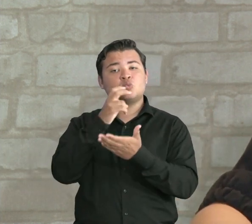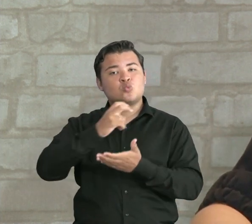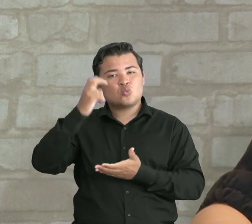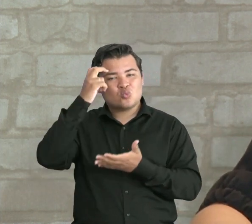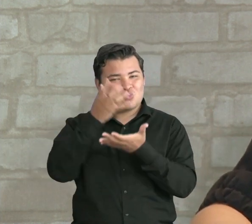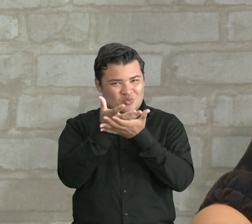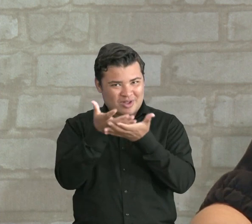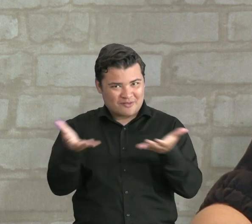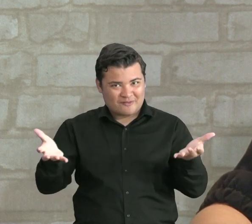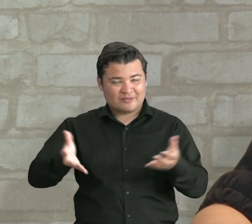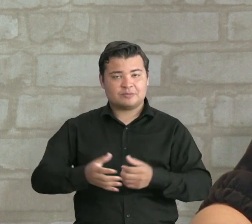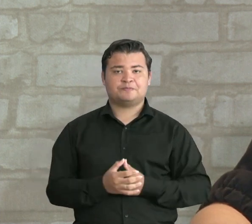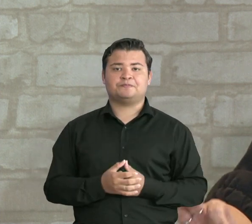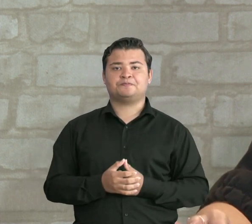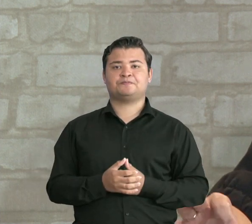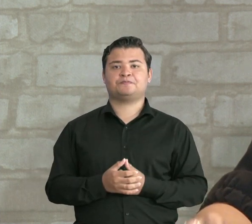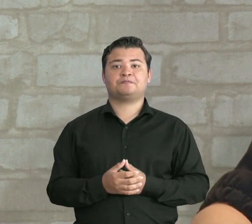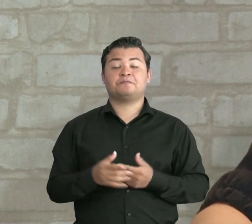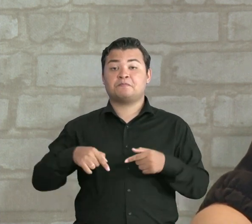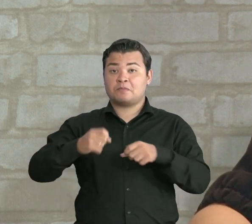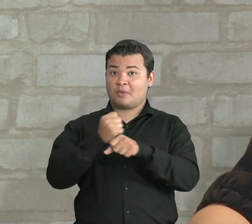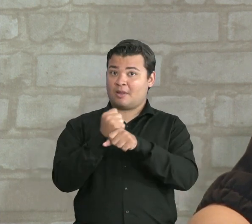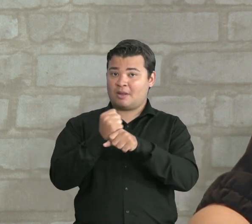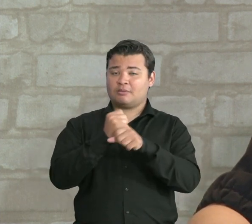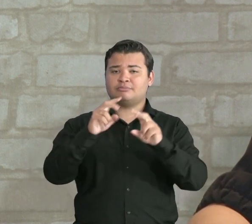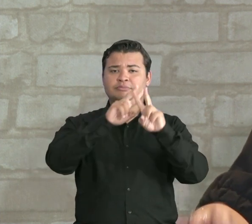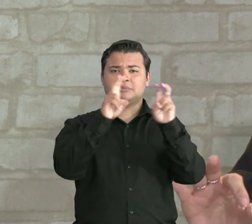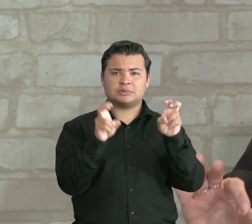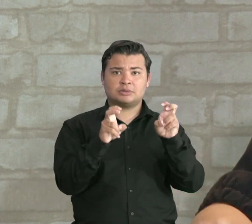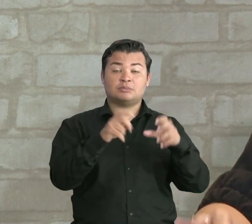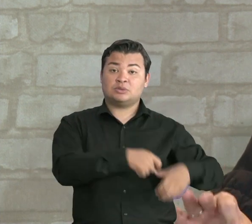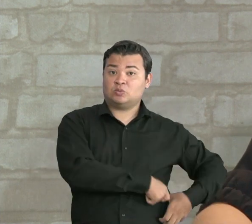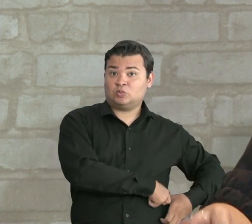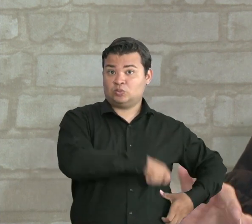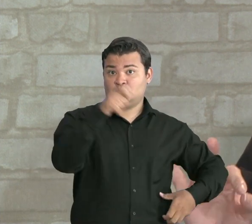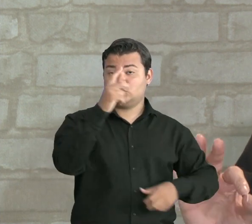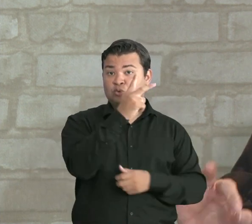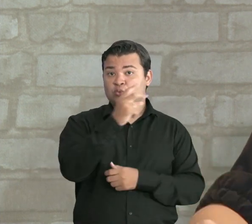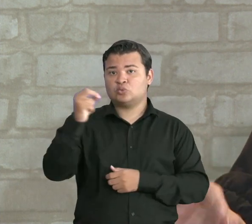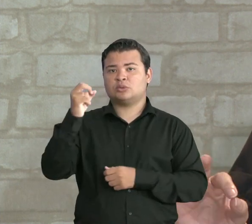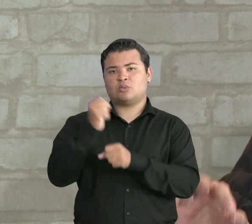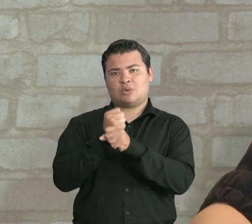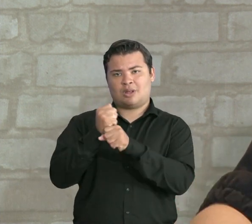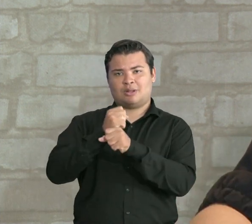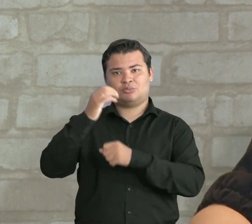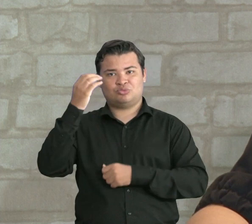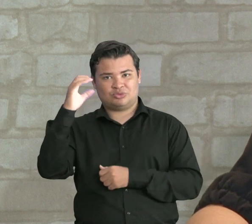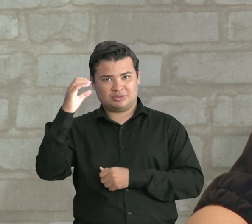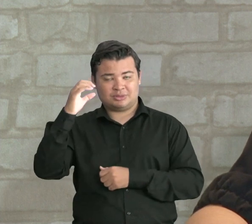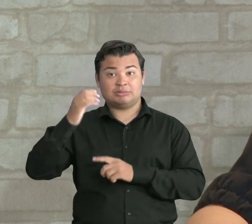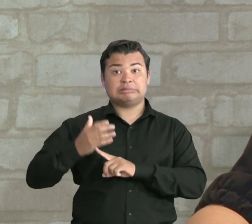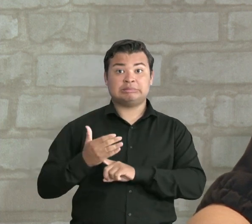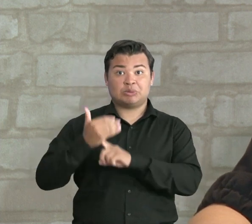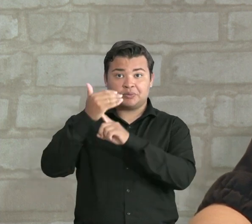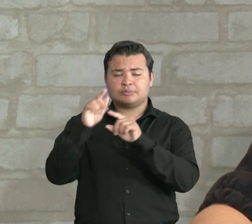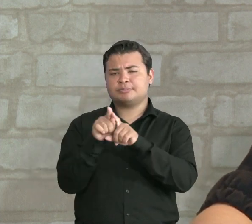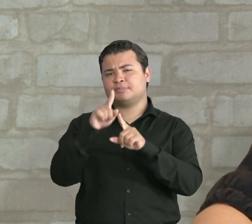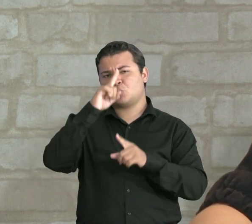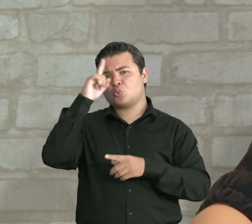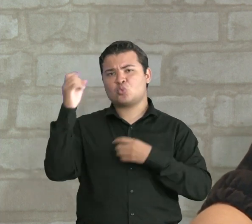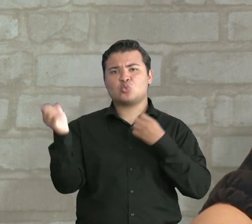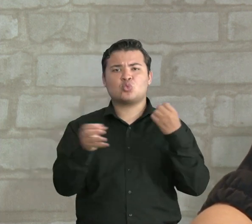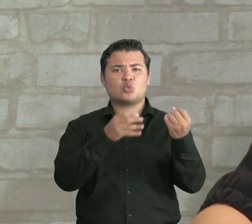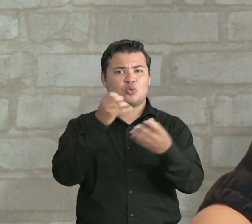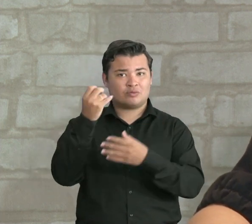Esse ano, o tema do congresso é o Bicentenário da Independência, 200 anos de ciência, tecnologia e